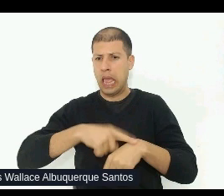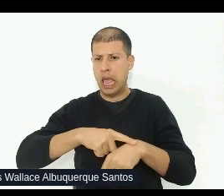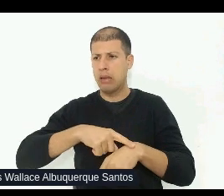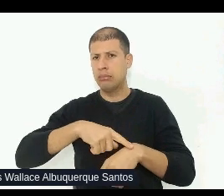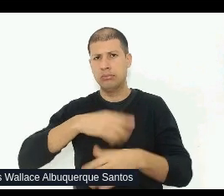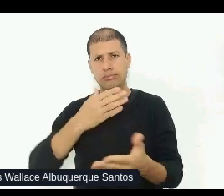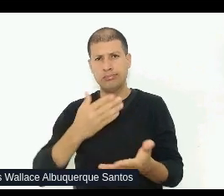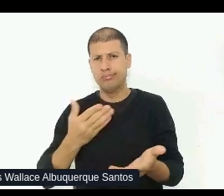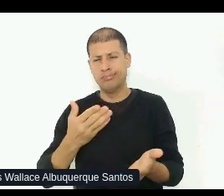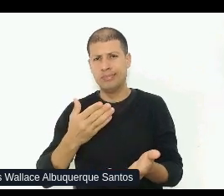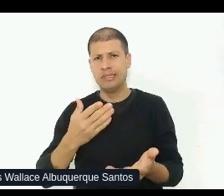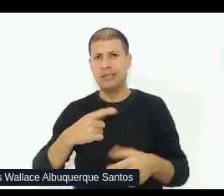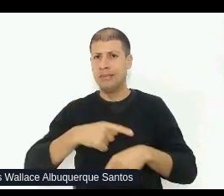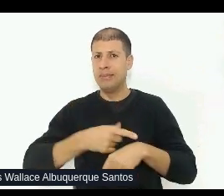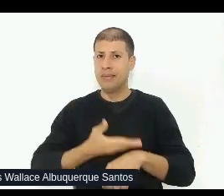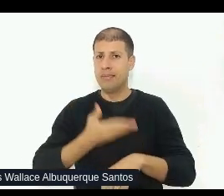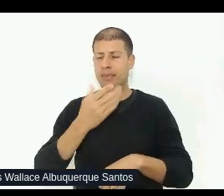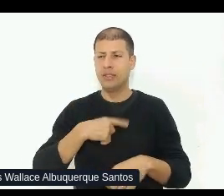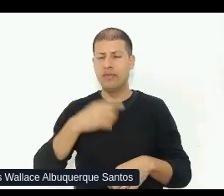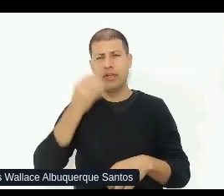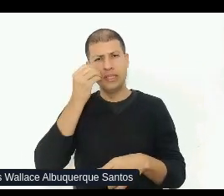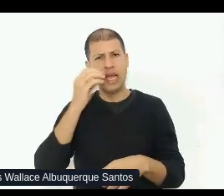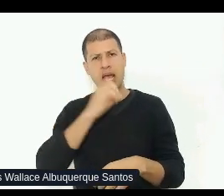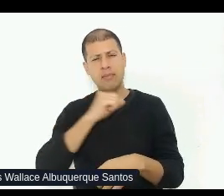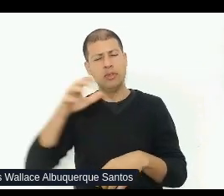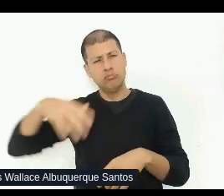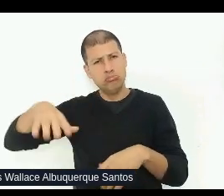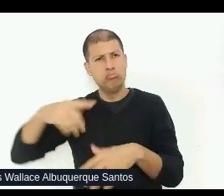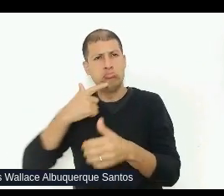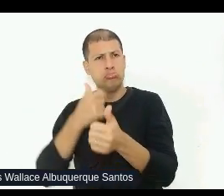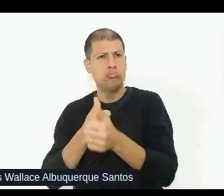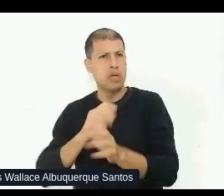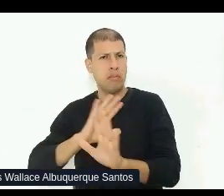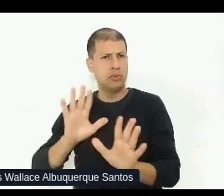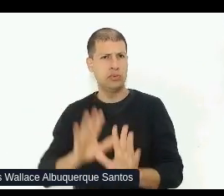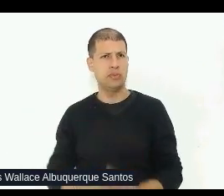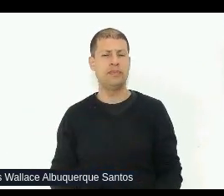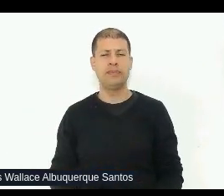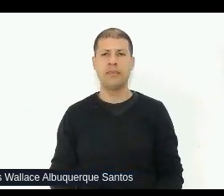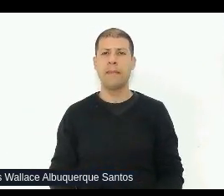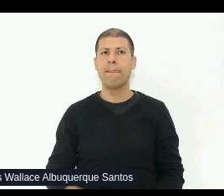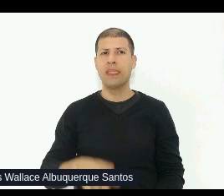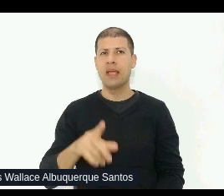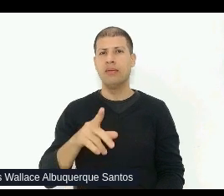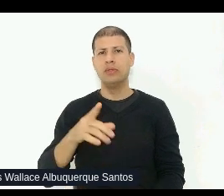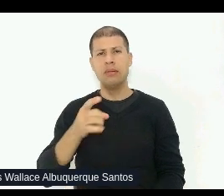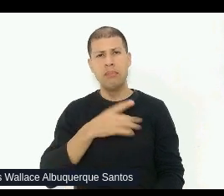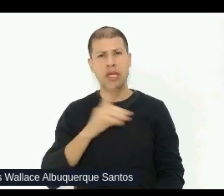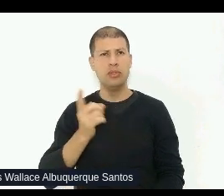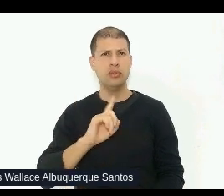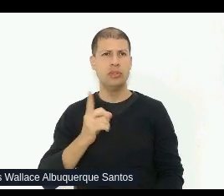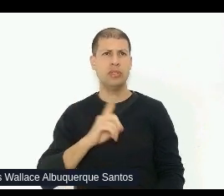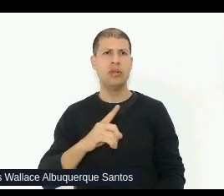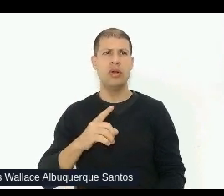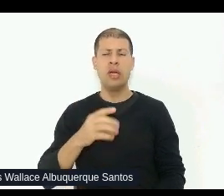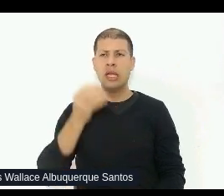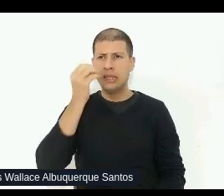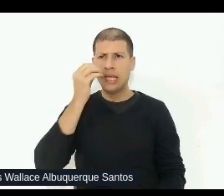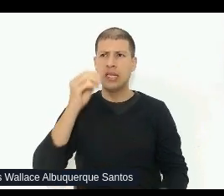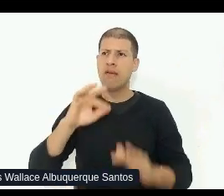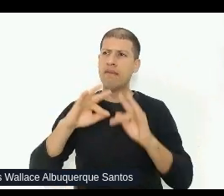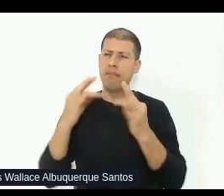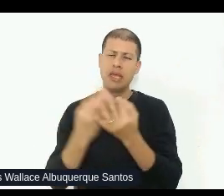grupo de beta teste e faço esse teste mais rápido. Né? Então, tem meios de você fazer isso, teste de guerrilha com pessoas, sei lá, de família,